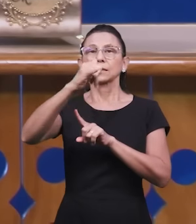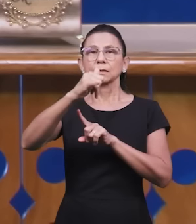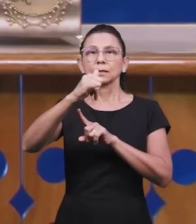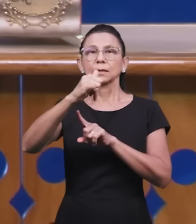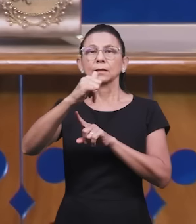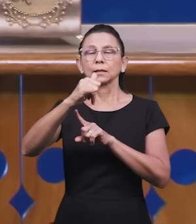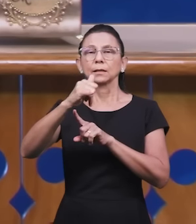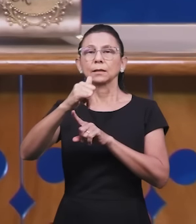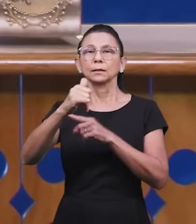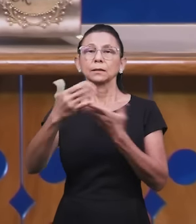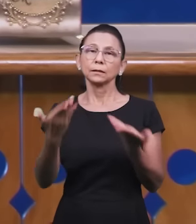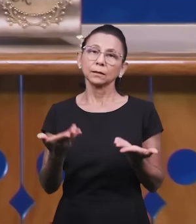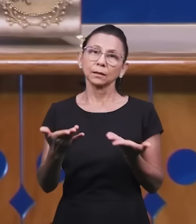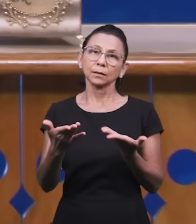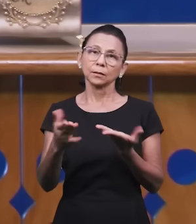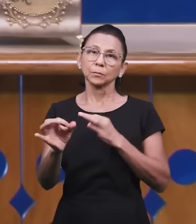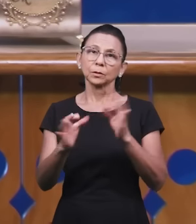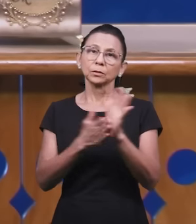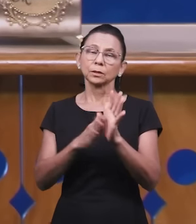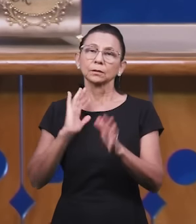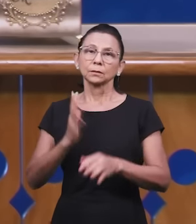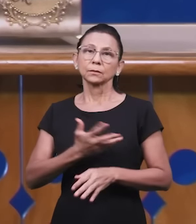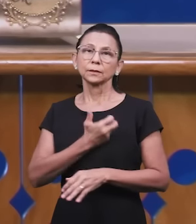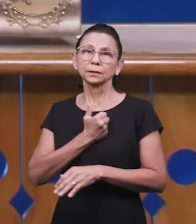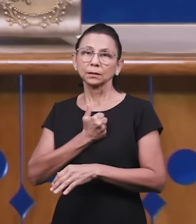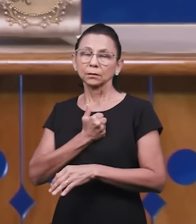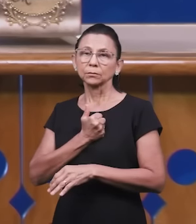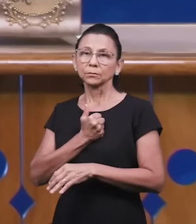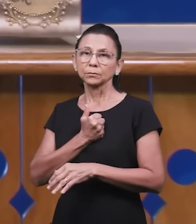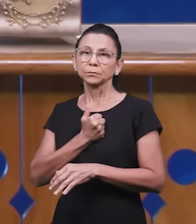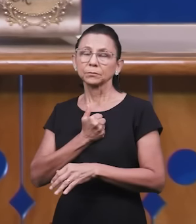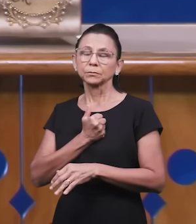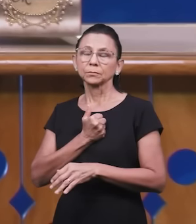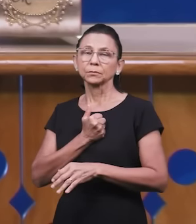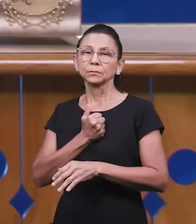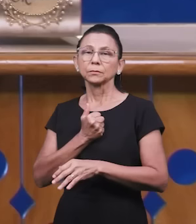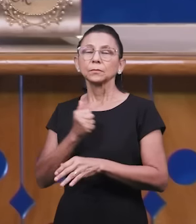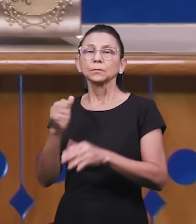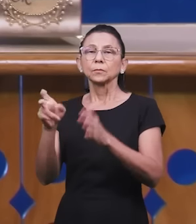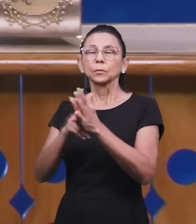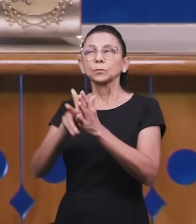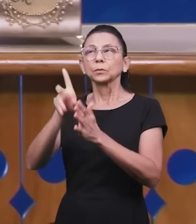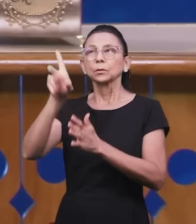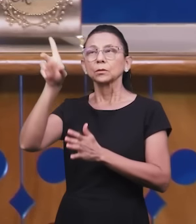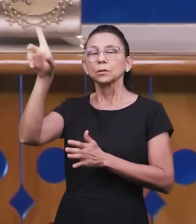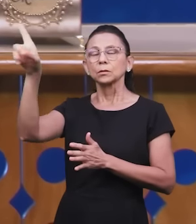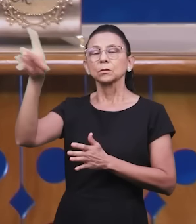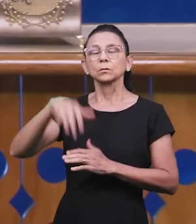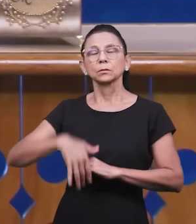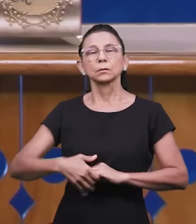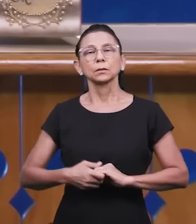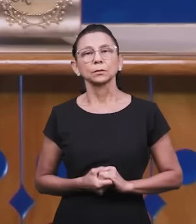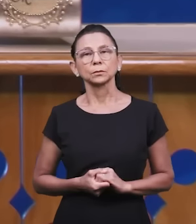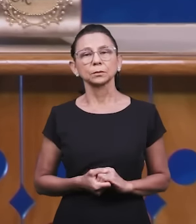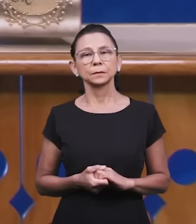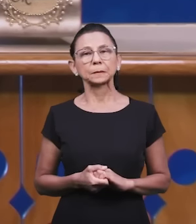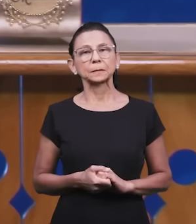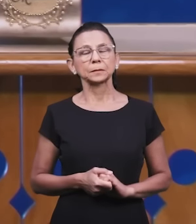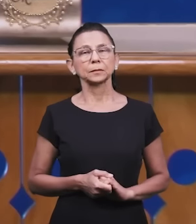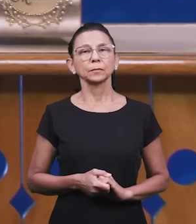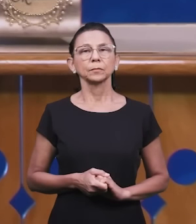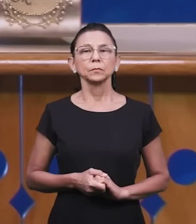grande projeto de salvação de Deus. E é exatamente sobre este ponto que nós vamos falar um